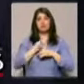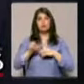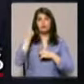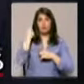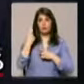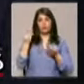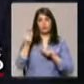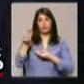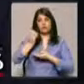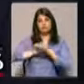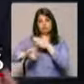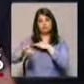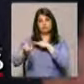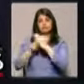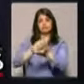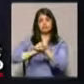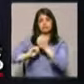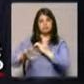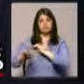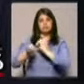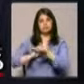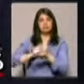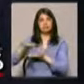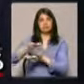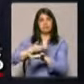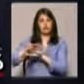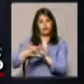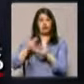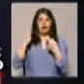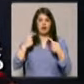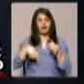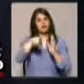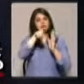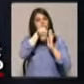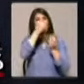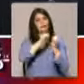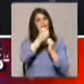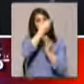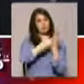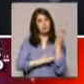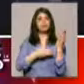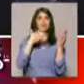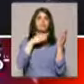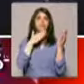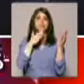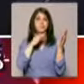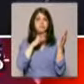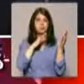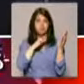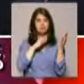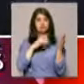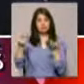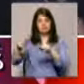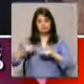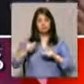documentos entre a treinars e Bruxelas houve até uma primeira lista que apareceu e que faz parte de certo modo aquilo que me parece ser a estratégia das